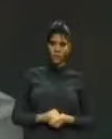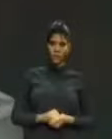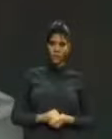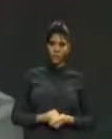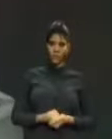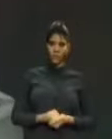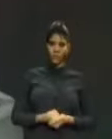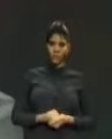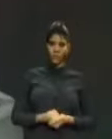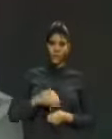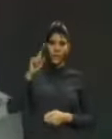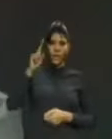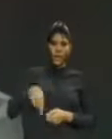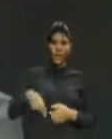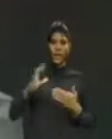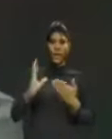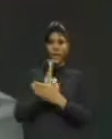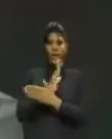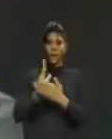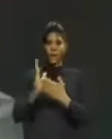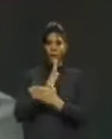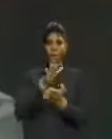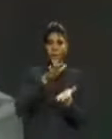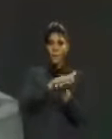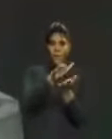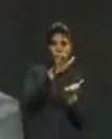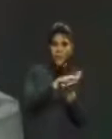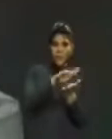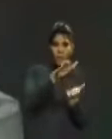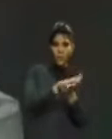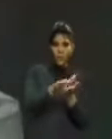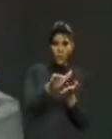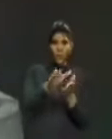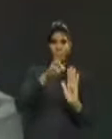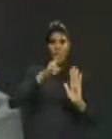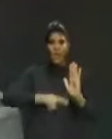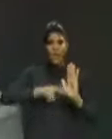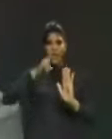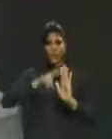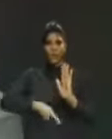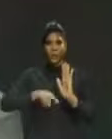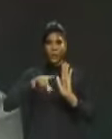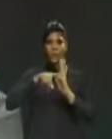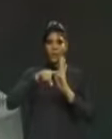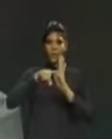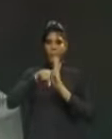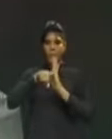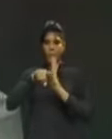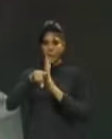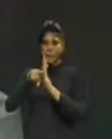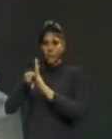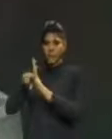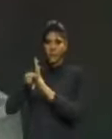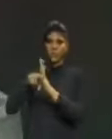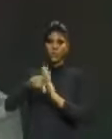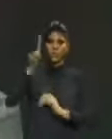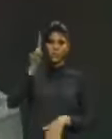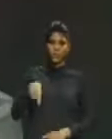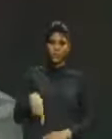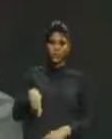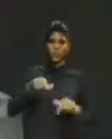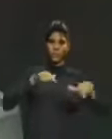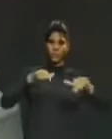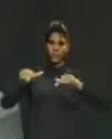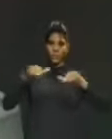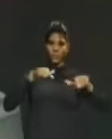Essas aqui são algumas das publicações, relatórios de pesquisa, são trabalhos